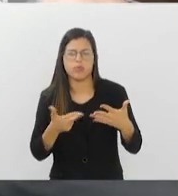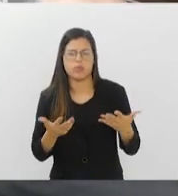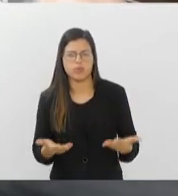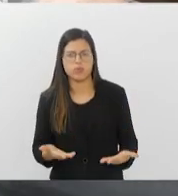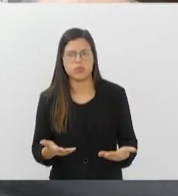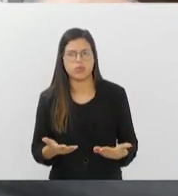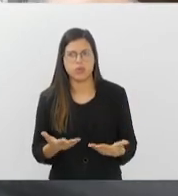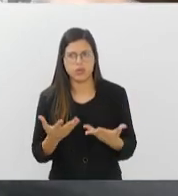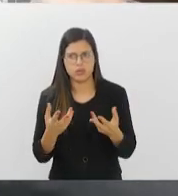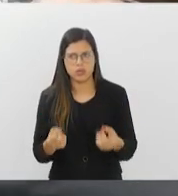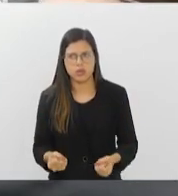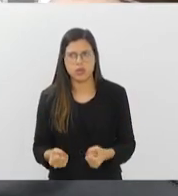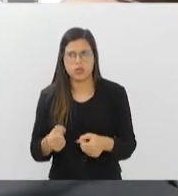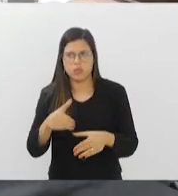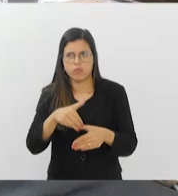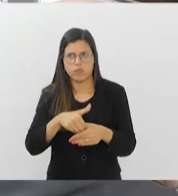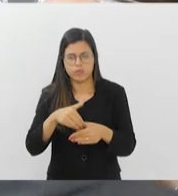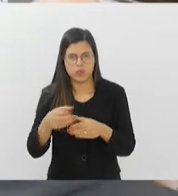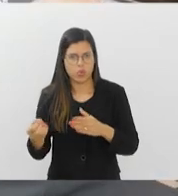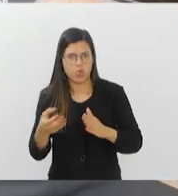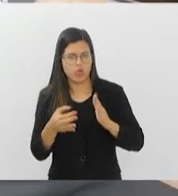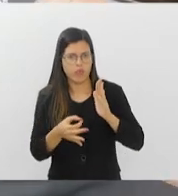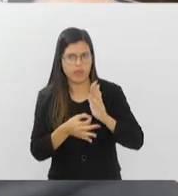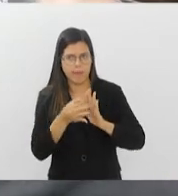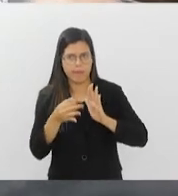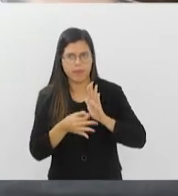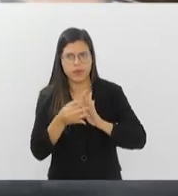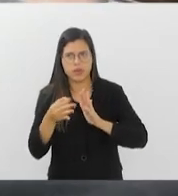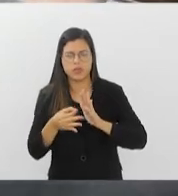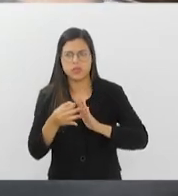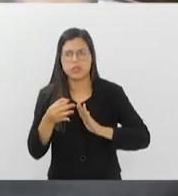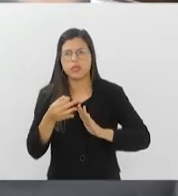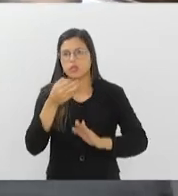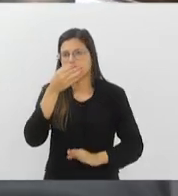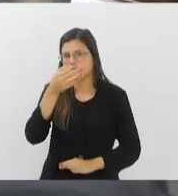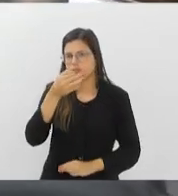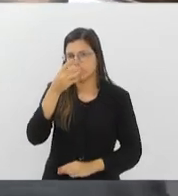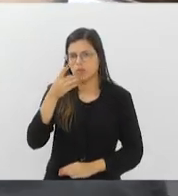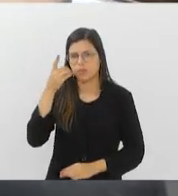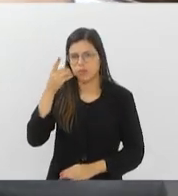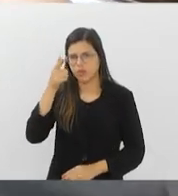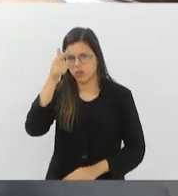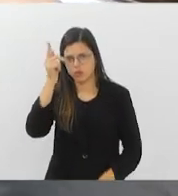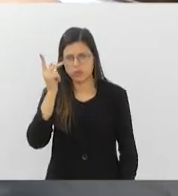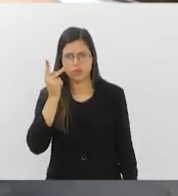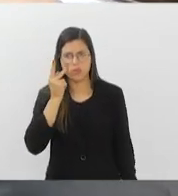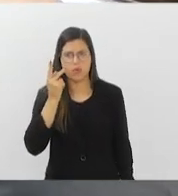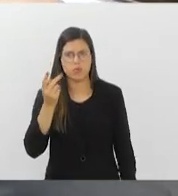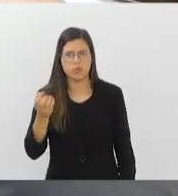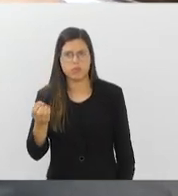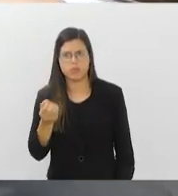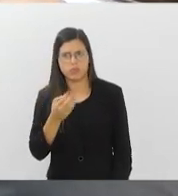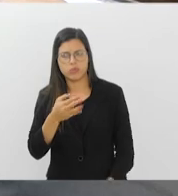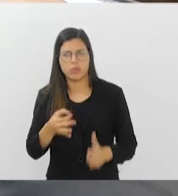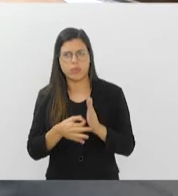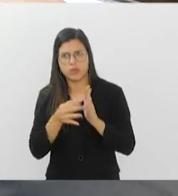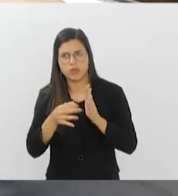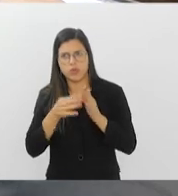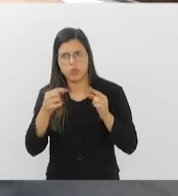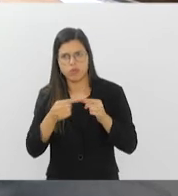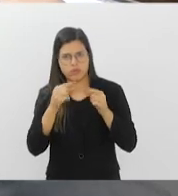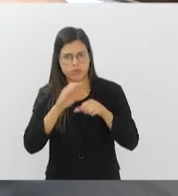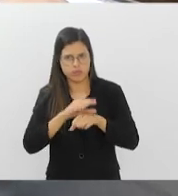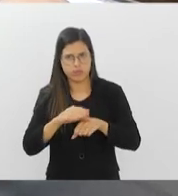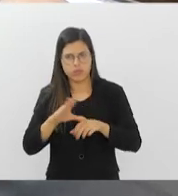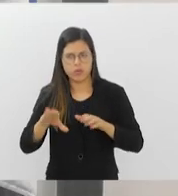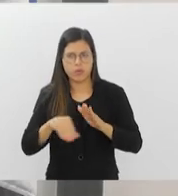Já votando o novo parecer, conforme sugestão do deputado Luiz Paulo, novo parecer pela constitucionalidade com emendas, em